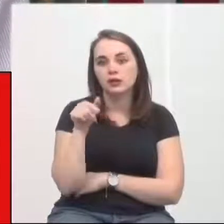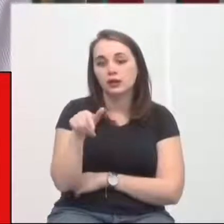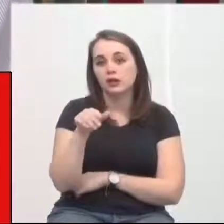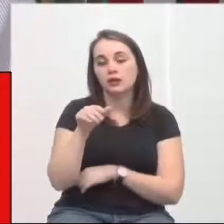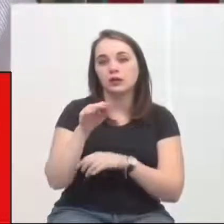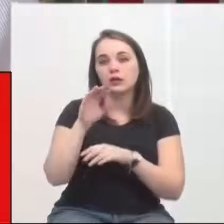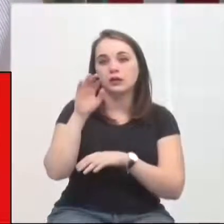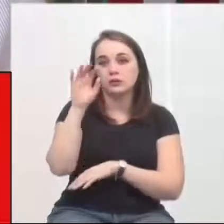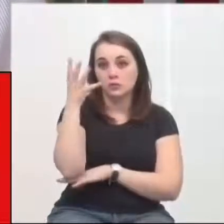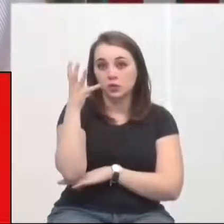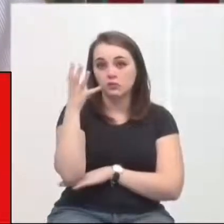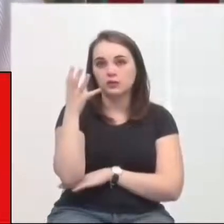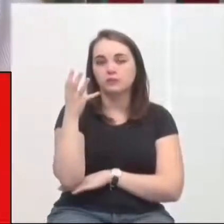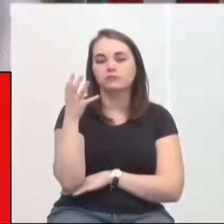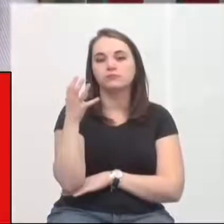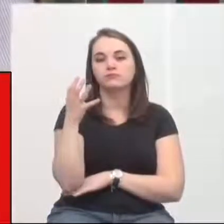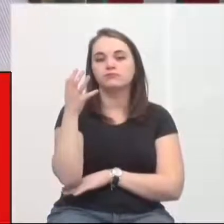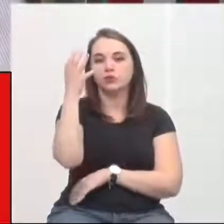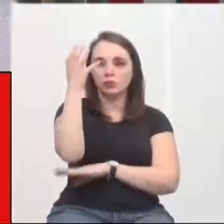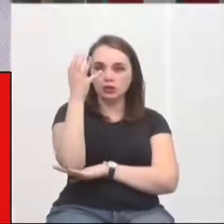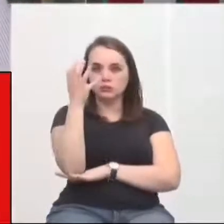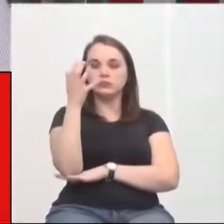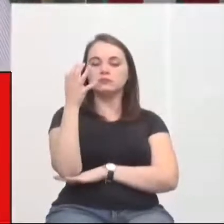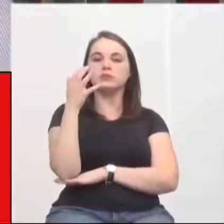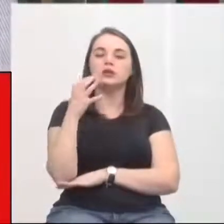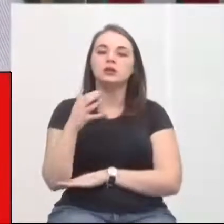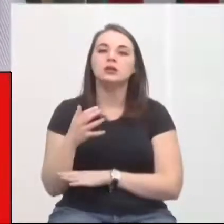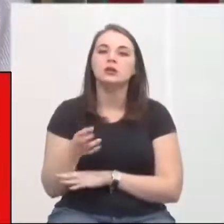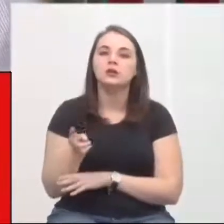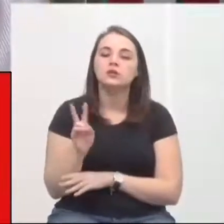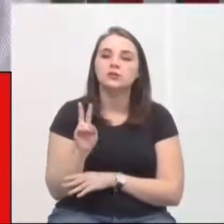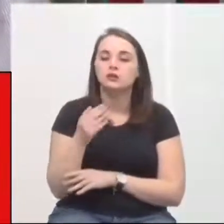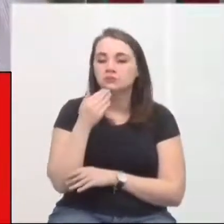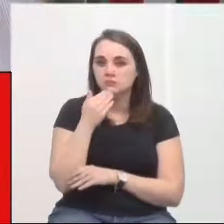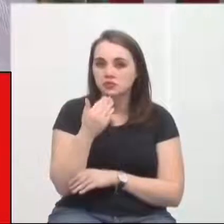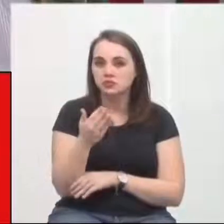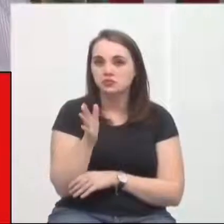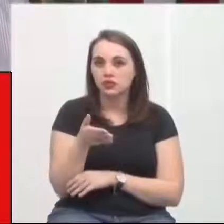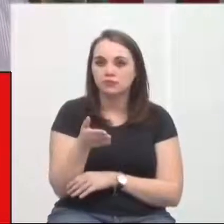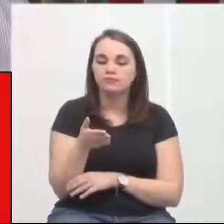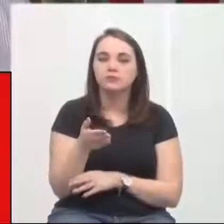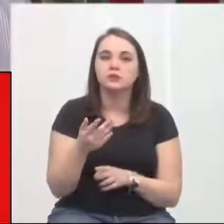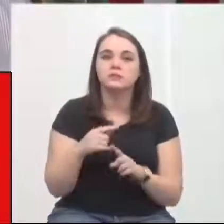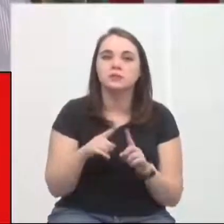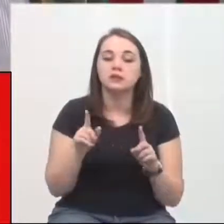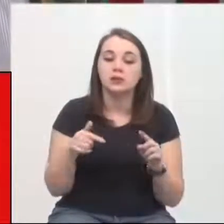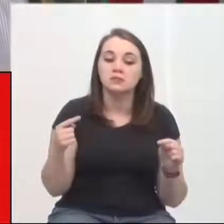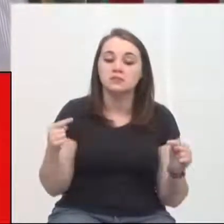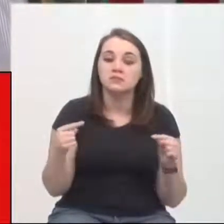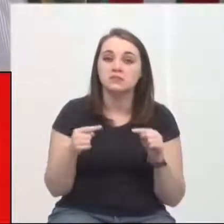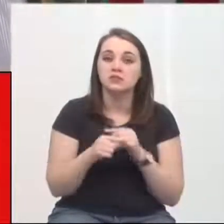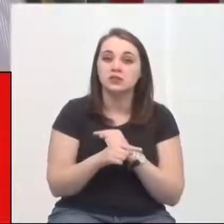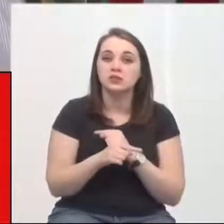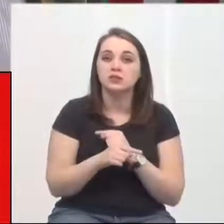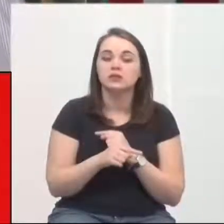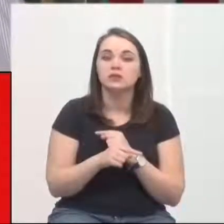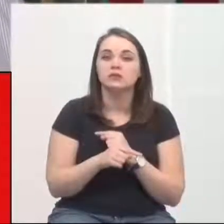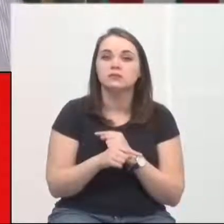linha Batista. O vereador Zélio também já reivindicou isso e tal. É uma avenida,